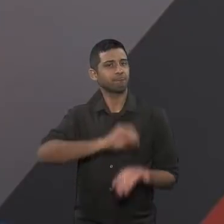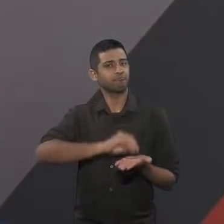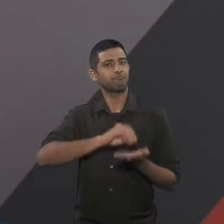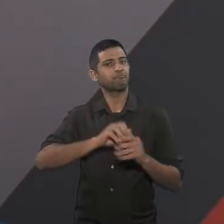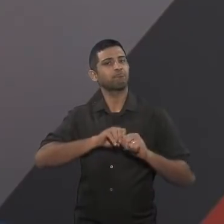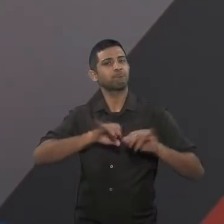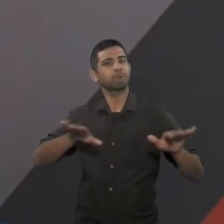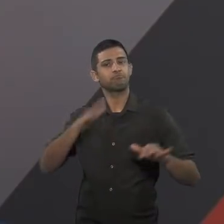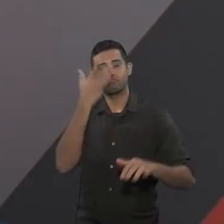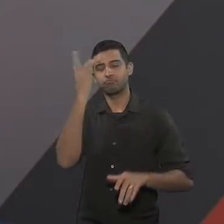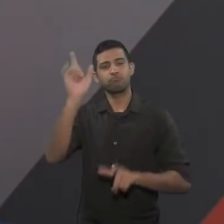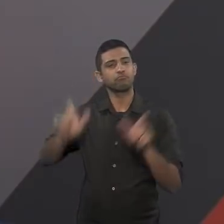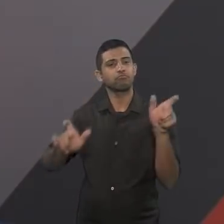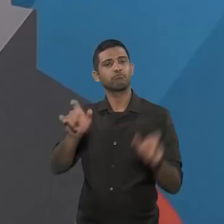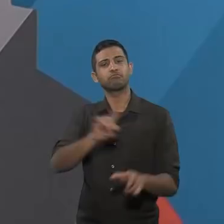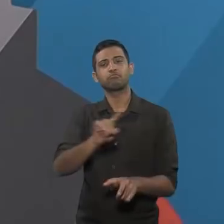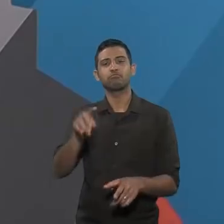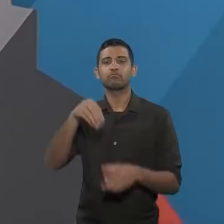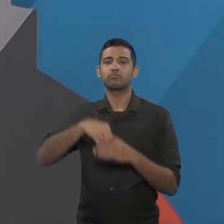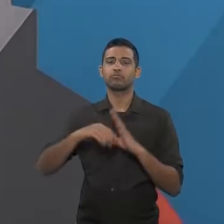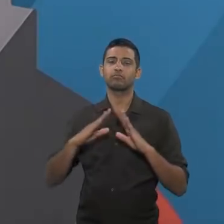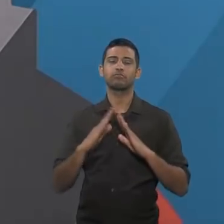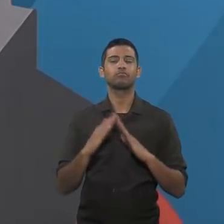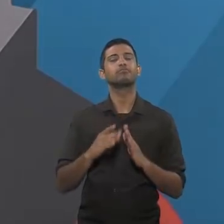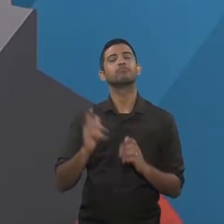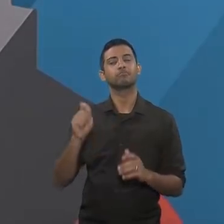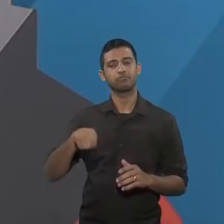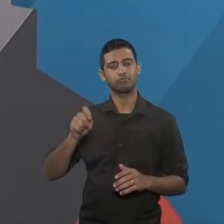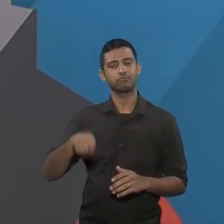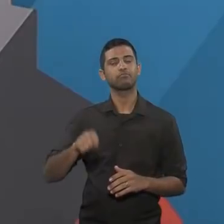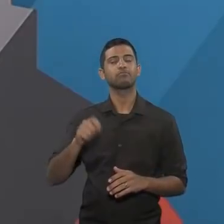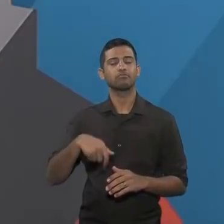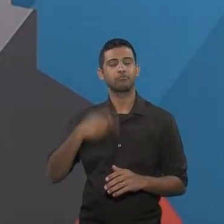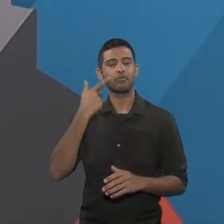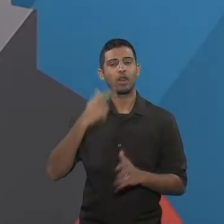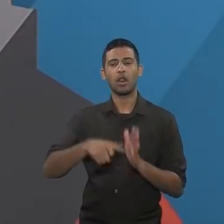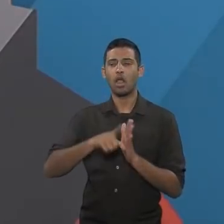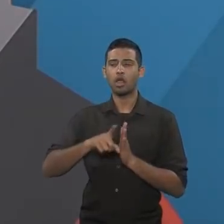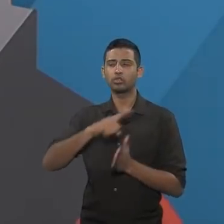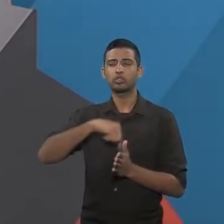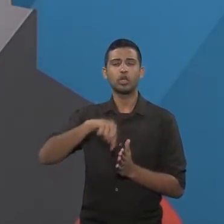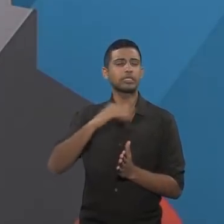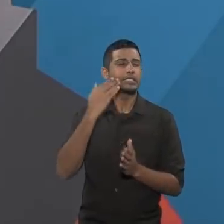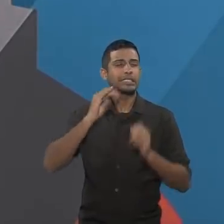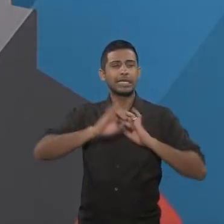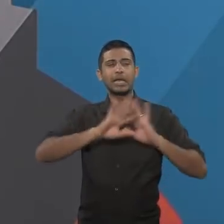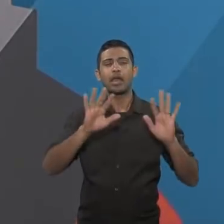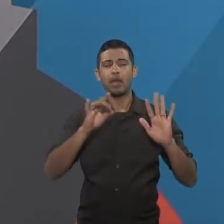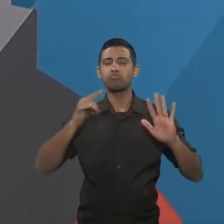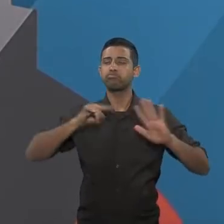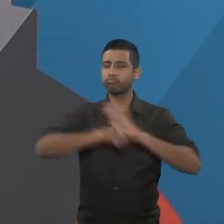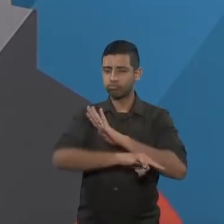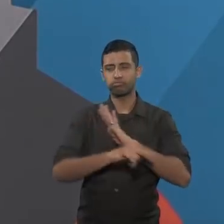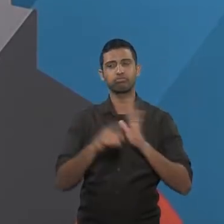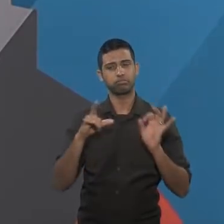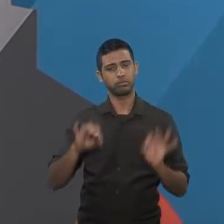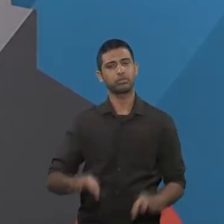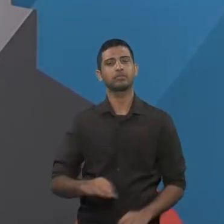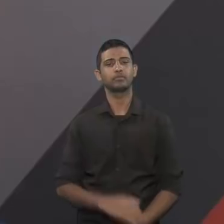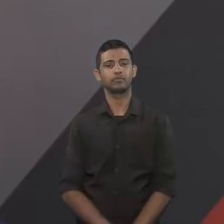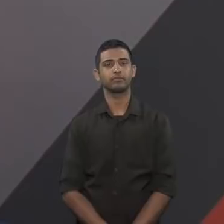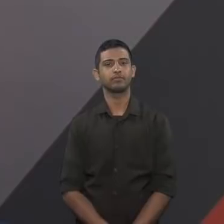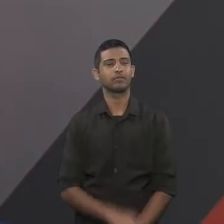ser distribuído para o consumidor, né, deputado? Exatamente. Essa conta precisa ser entendida. E nós vamos a fundo para entender essa